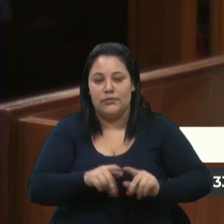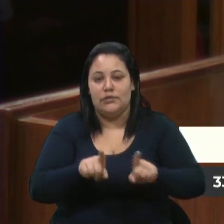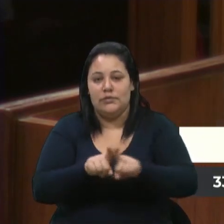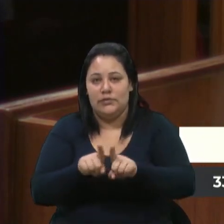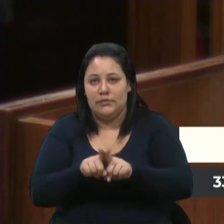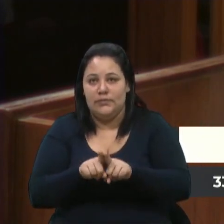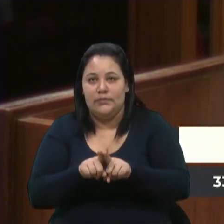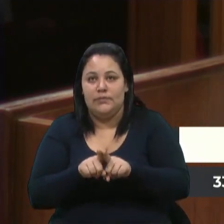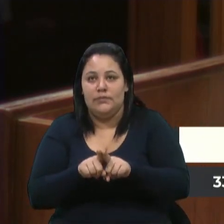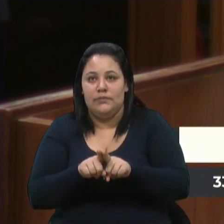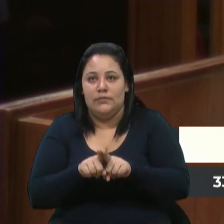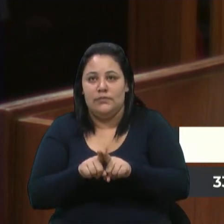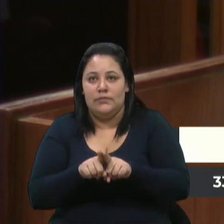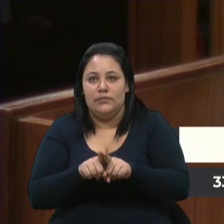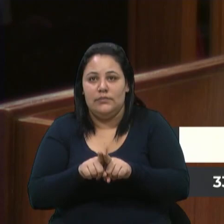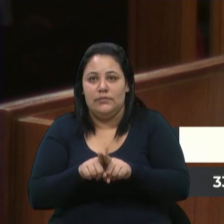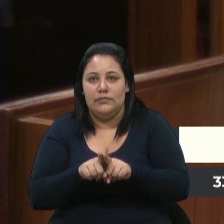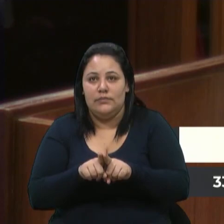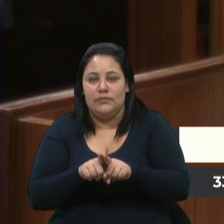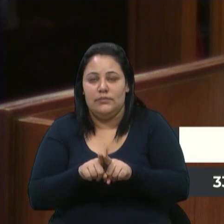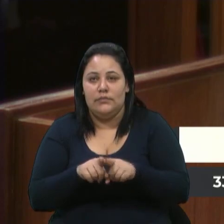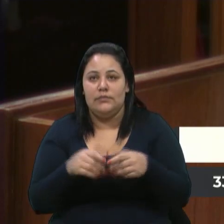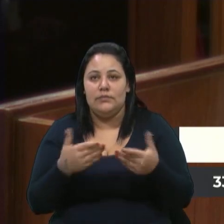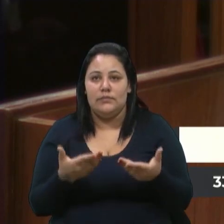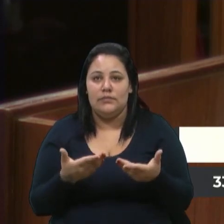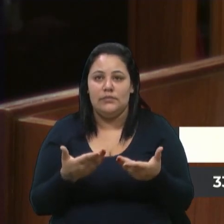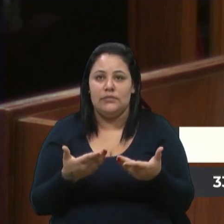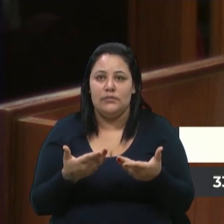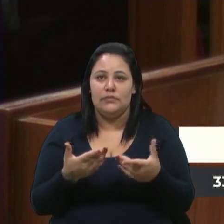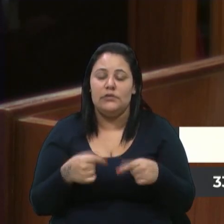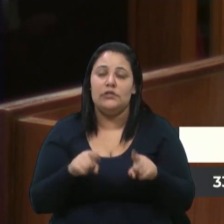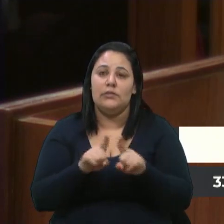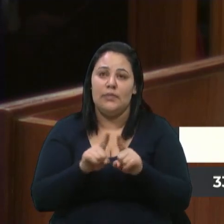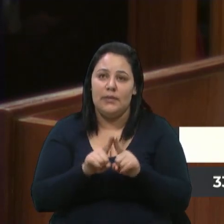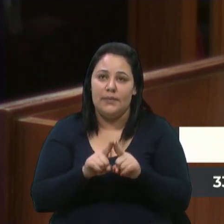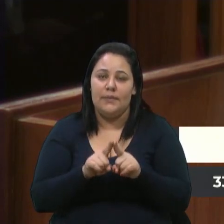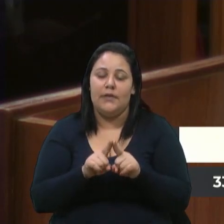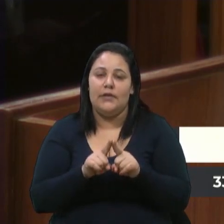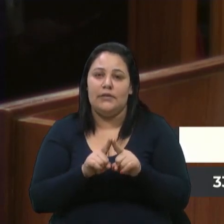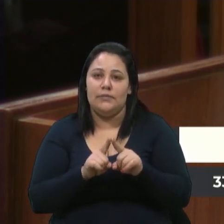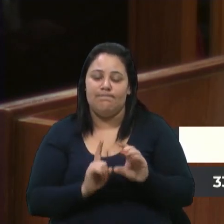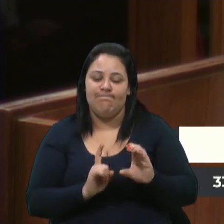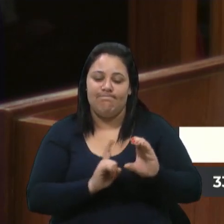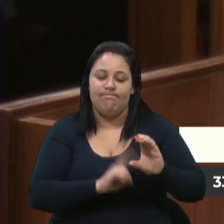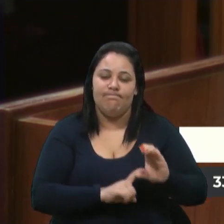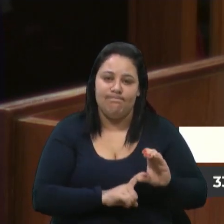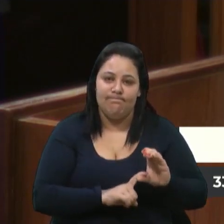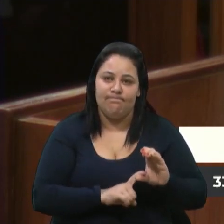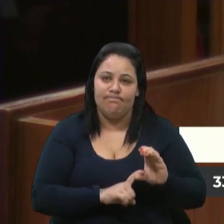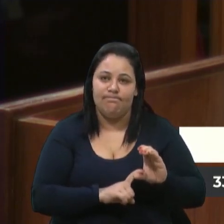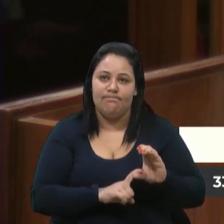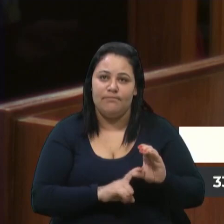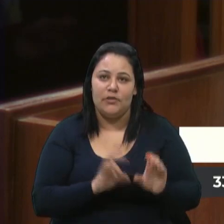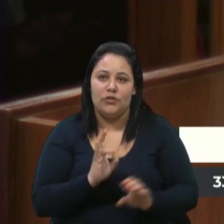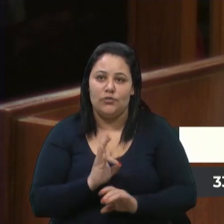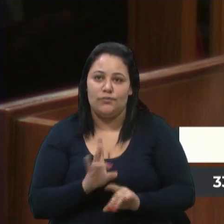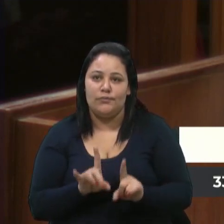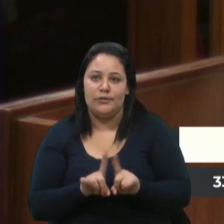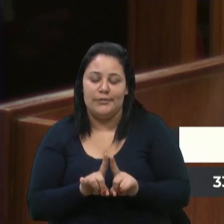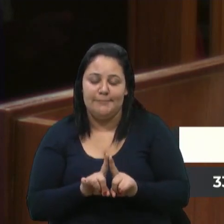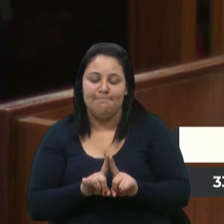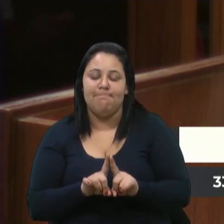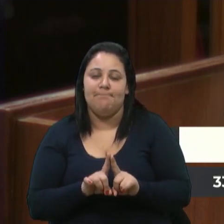uma parte expressiva tem a questão da dependência química, né? Então, associada,